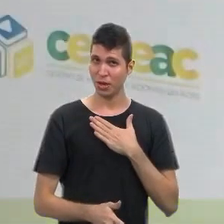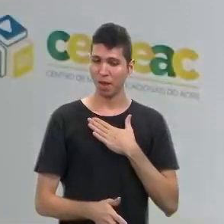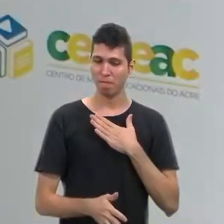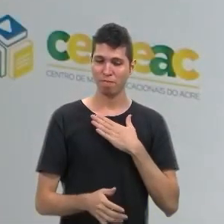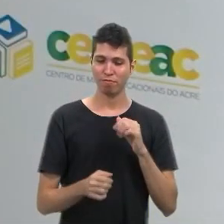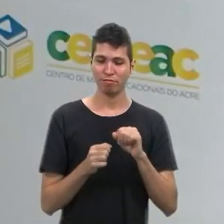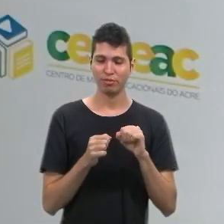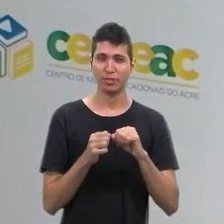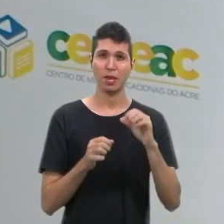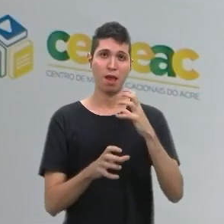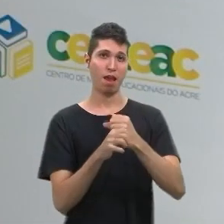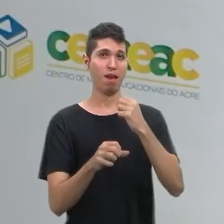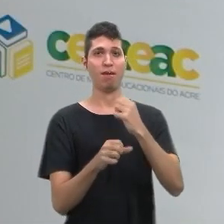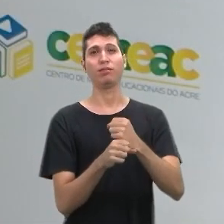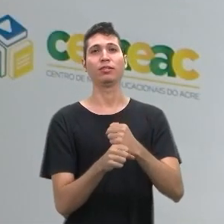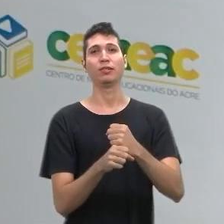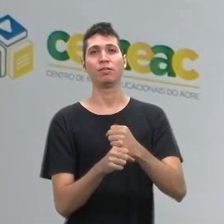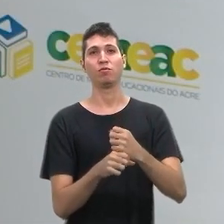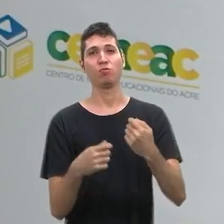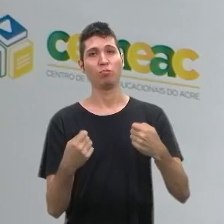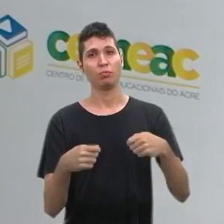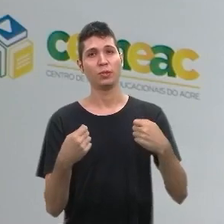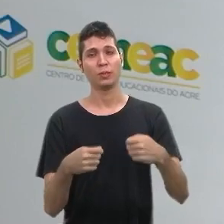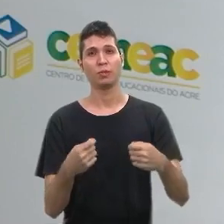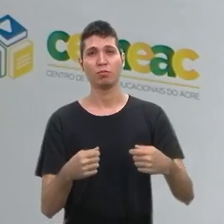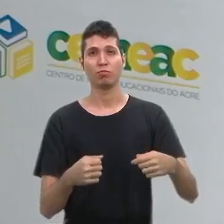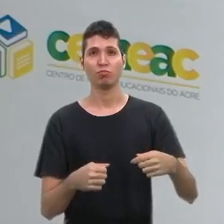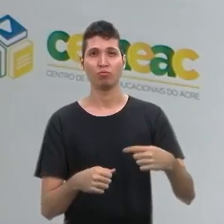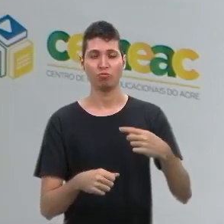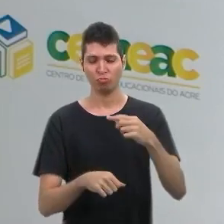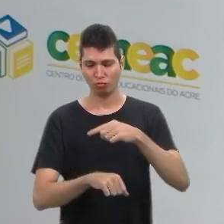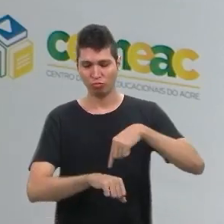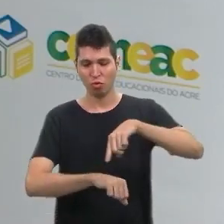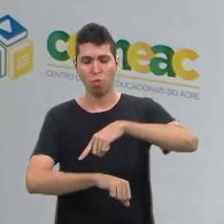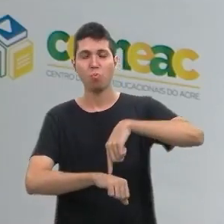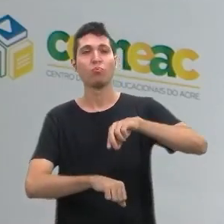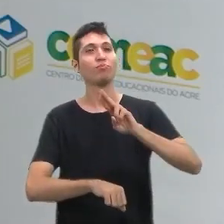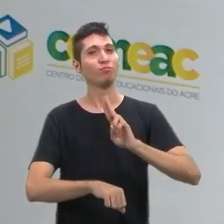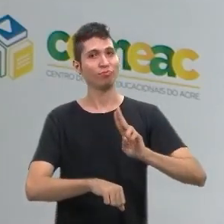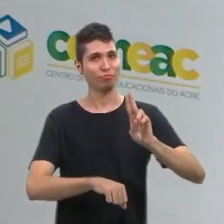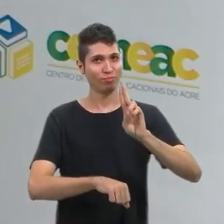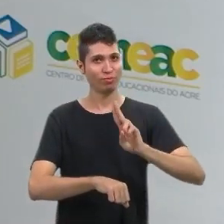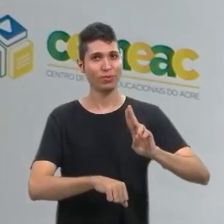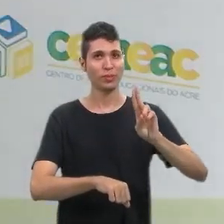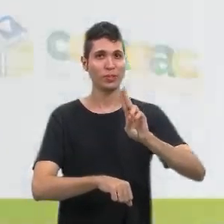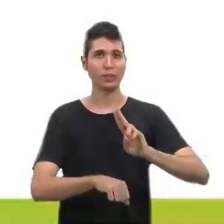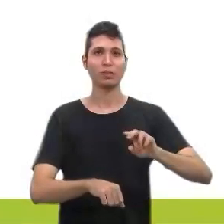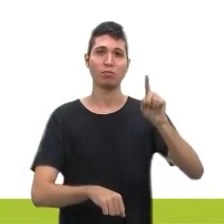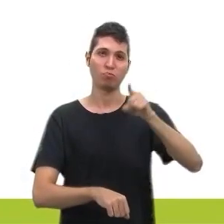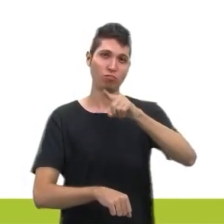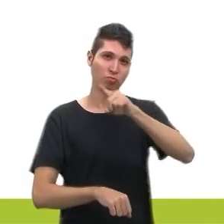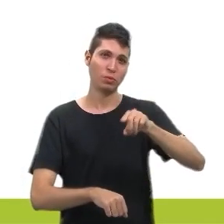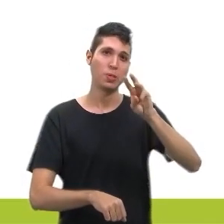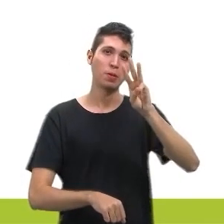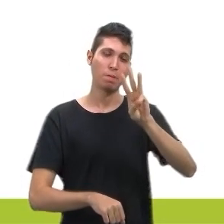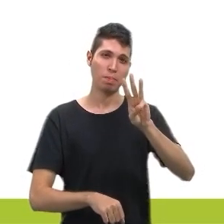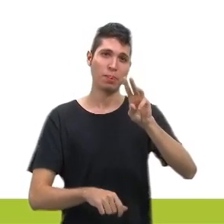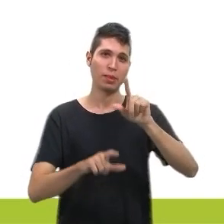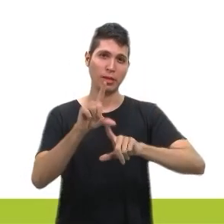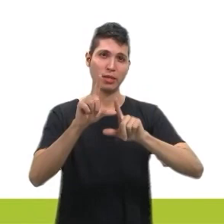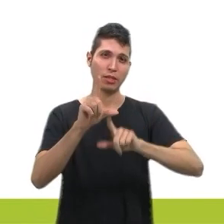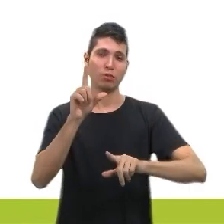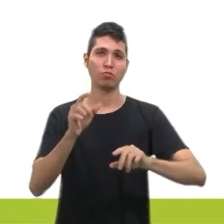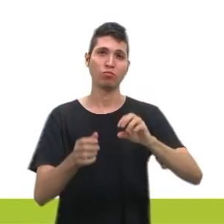Enem, é importantíssimo entender que o teu tempo ele tem que ser muito bem utilizado, tá bom? Cancelei 3 alternativas, sobrou